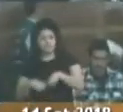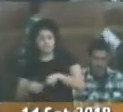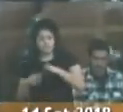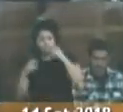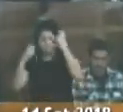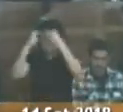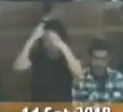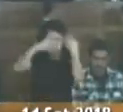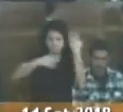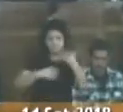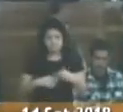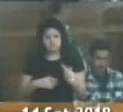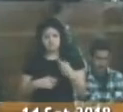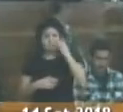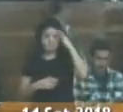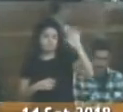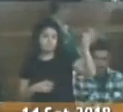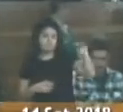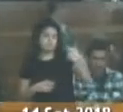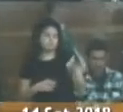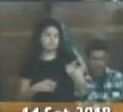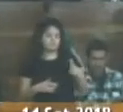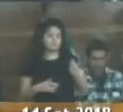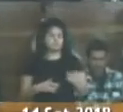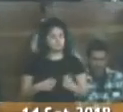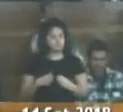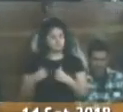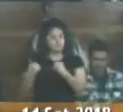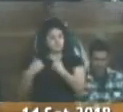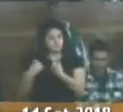imagina quem não tem informação. Então,